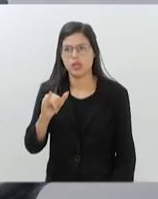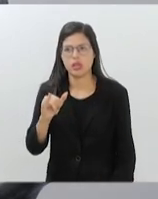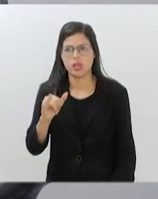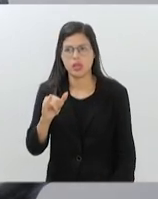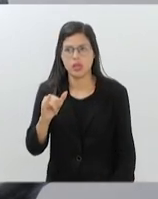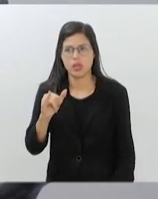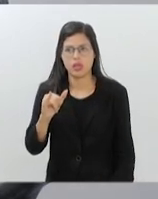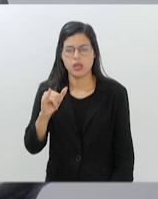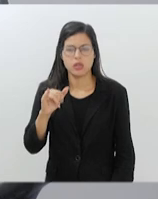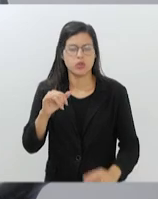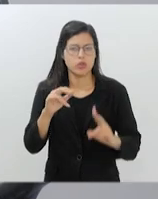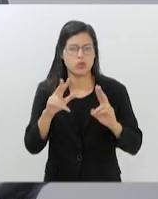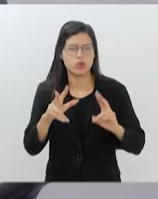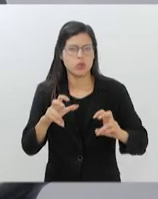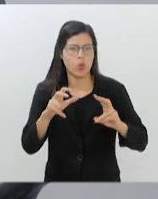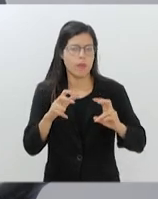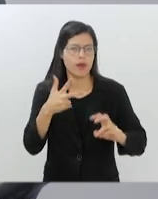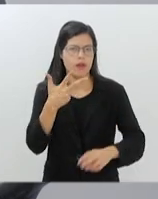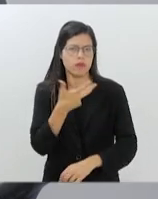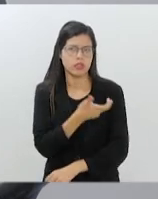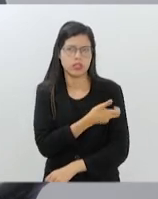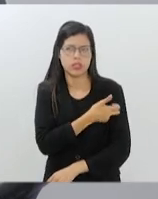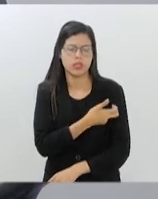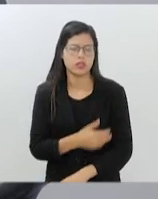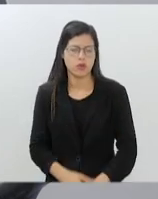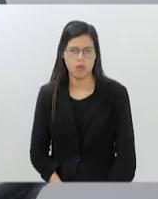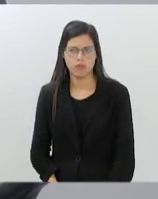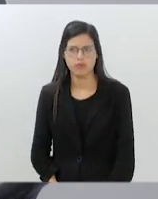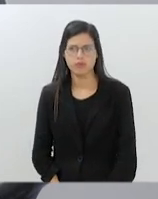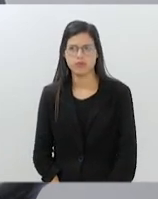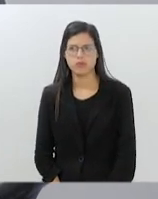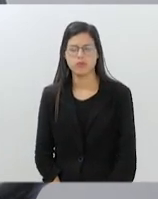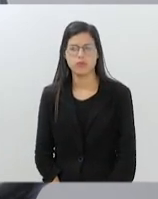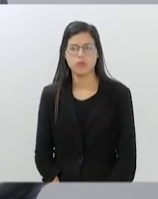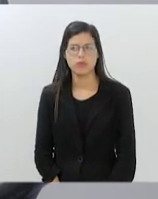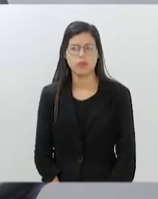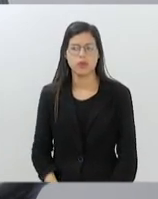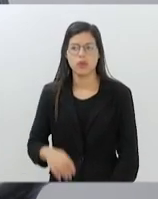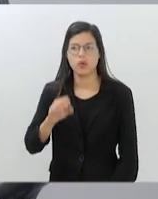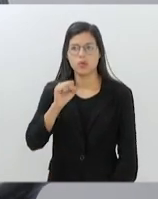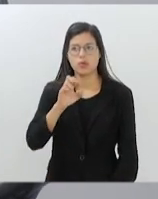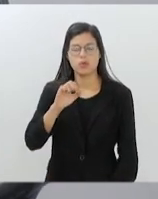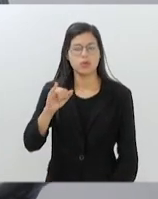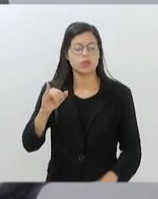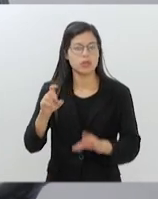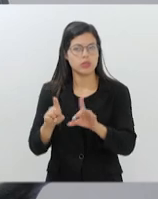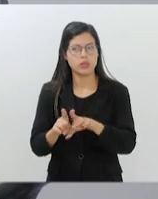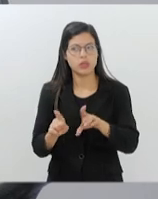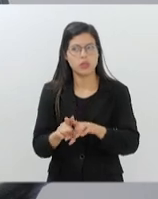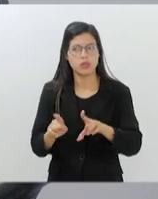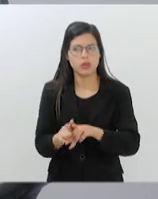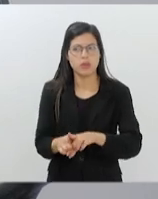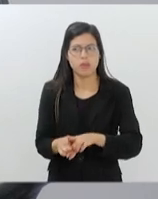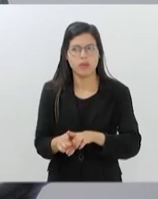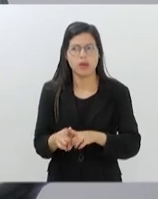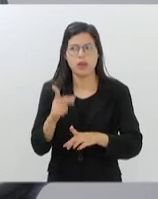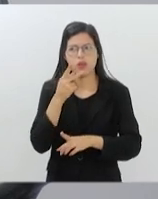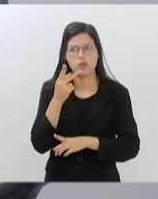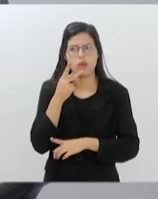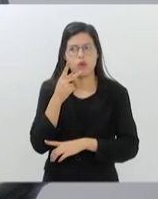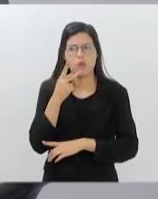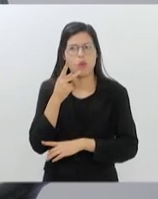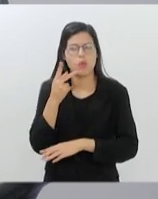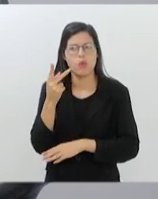sei agora sobre que que faz menção a essa campanha de vacinação o sei que faz menção a algo que questionamos na sentada anterior